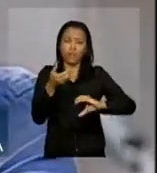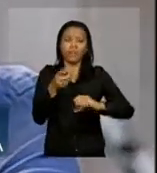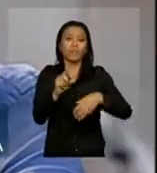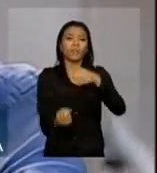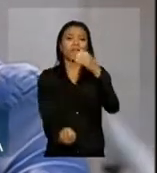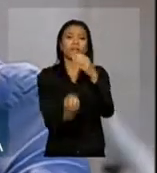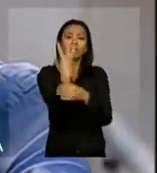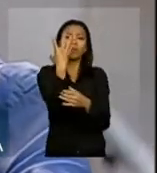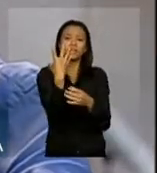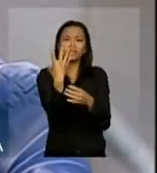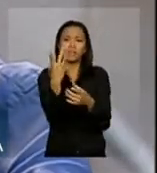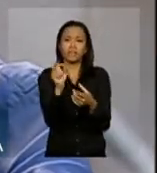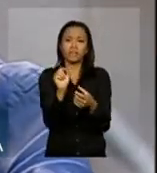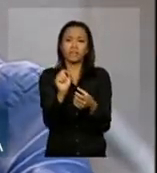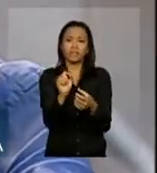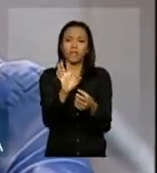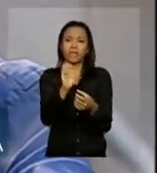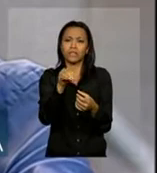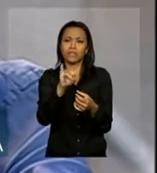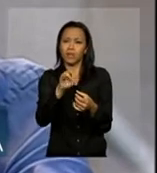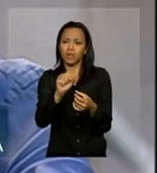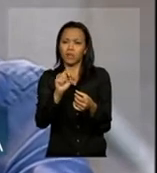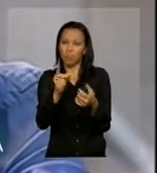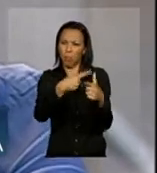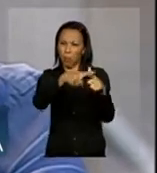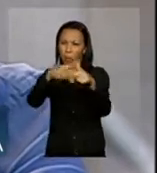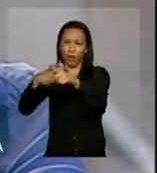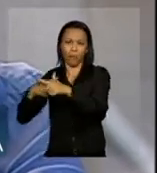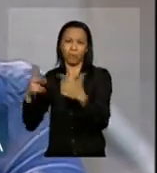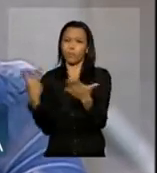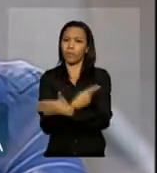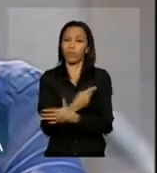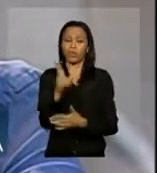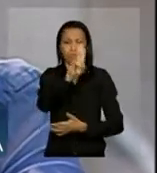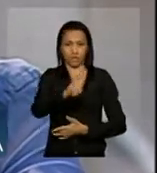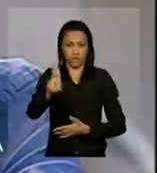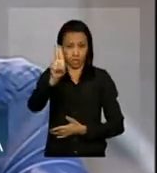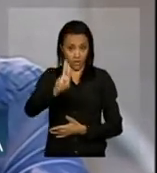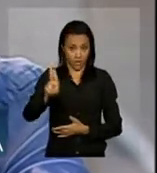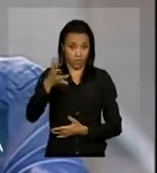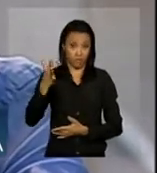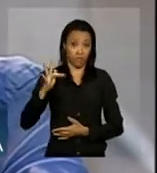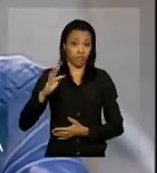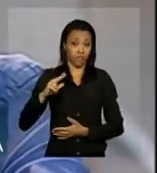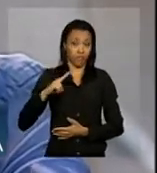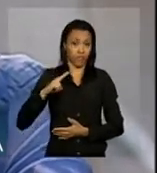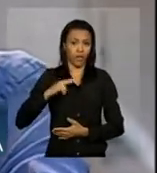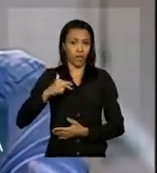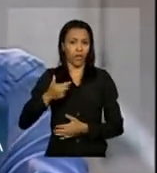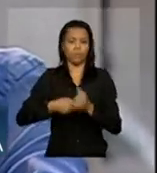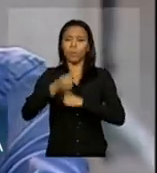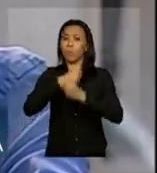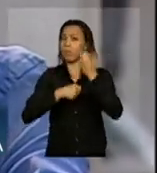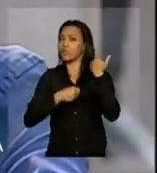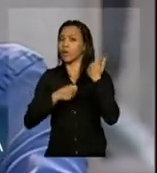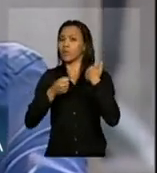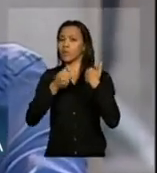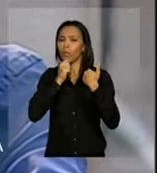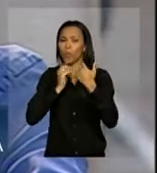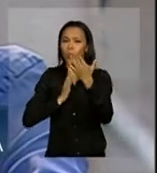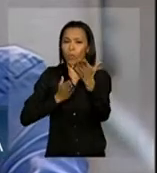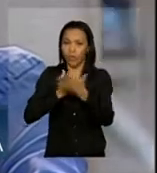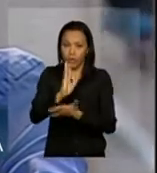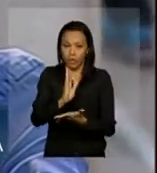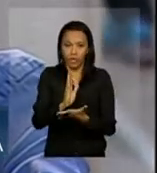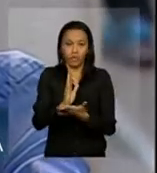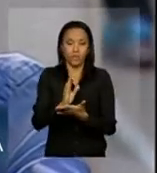que tem uma polêmica muito grande com as Universidades privadas não conseguiu ser aprovado na cft no ano passado uma questão regimental